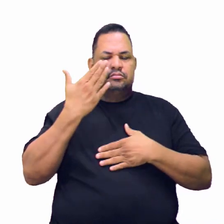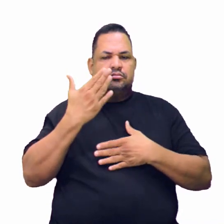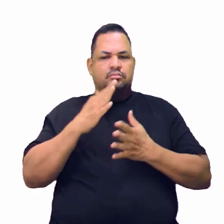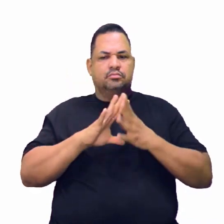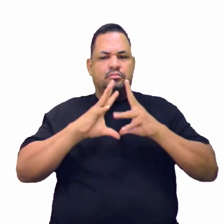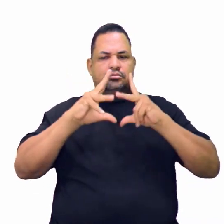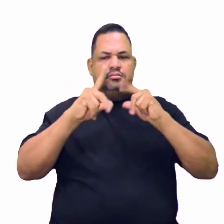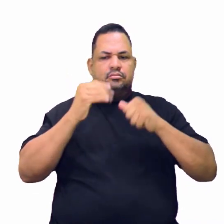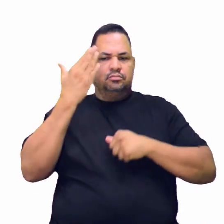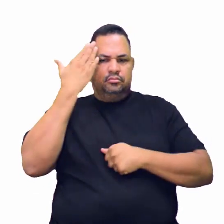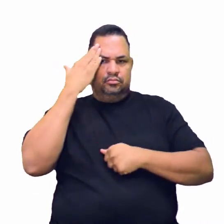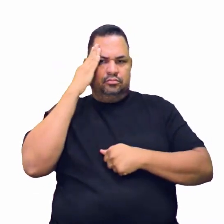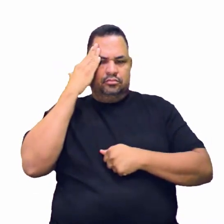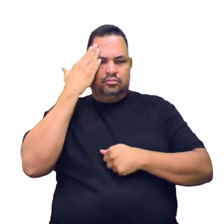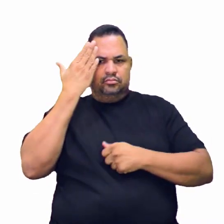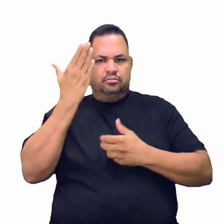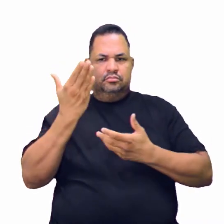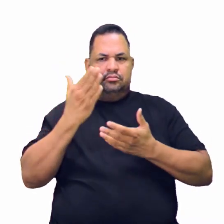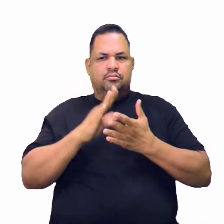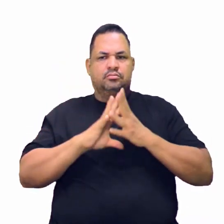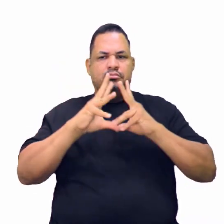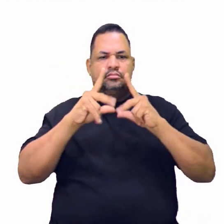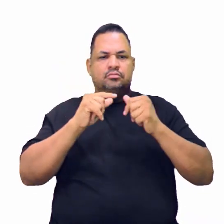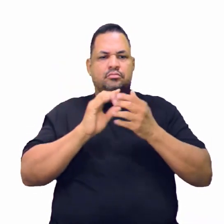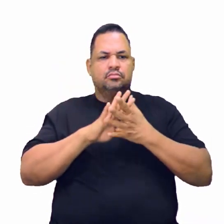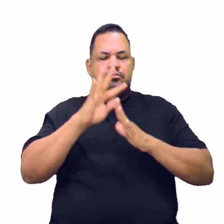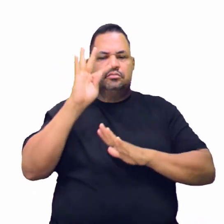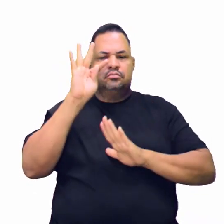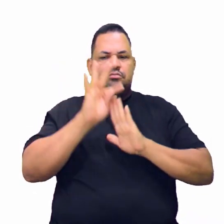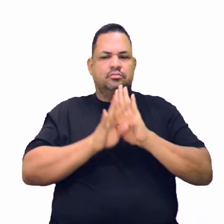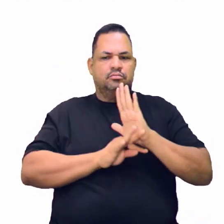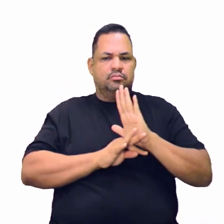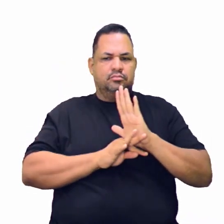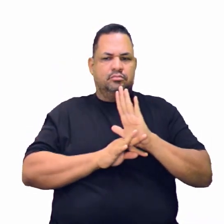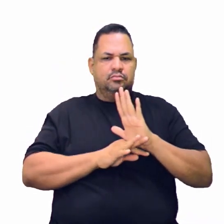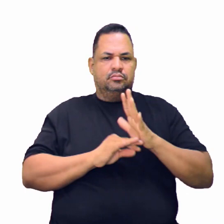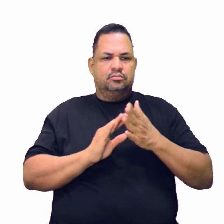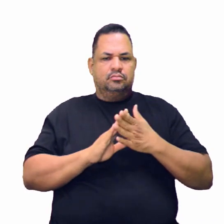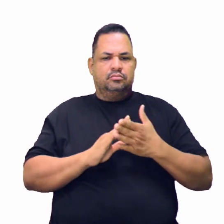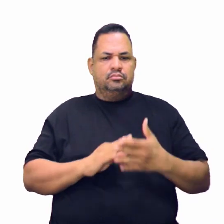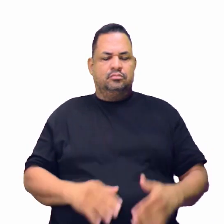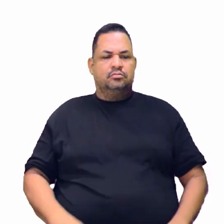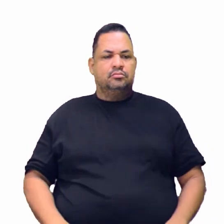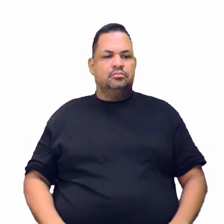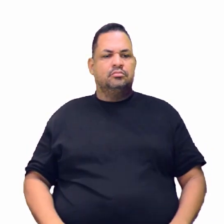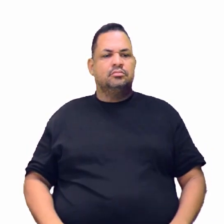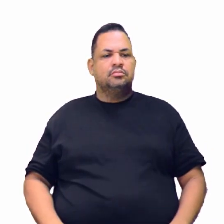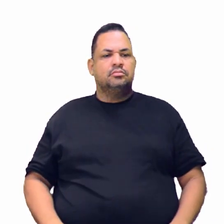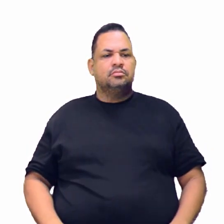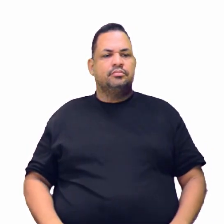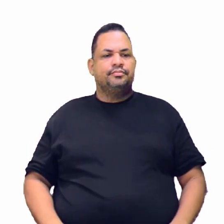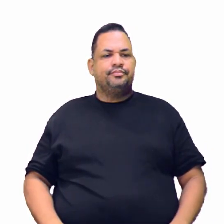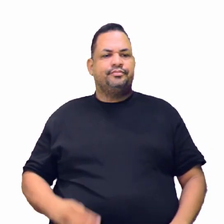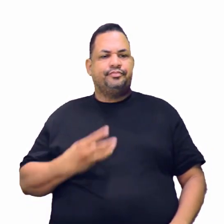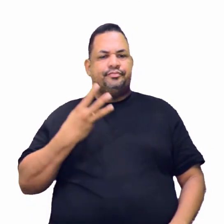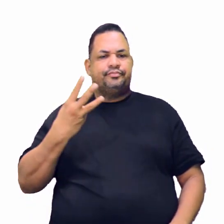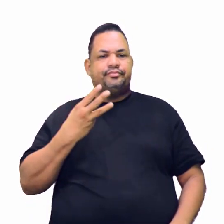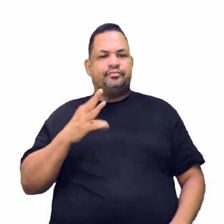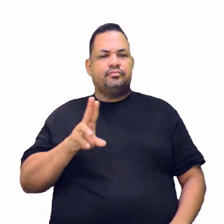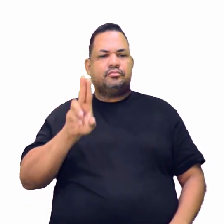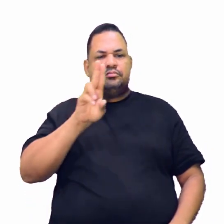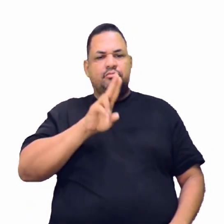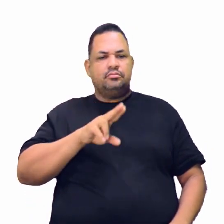intenção? Né? É o entendimento integral da mensagem. Aí é o